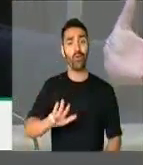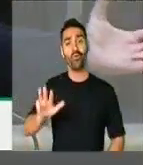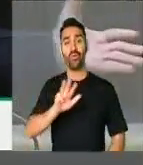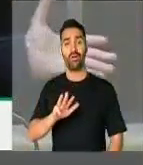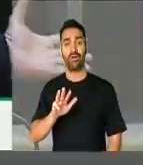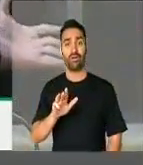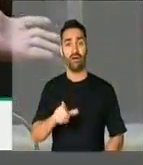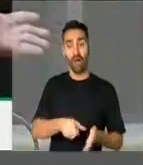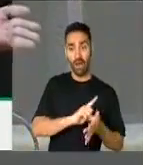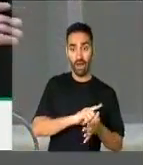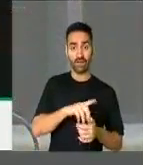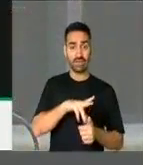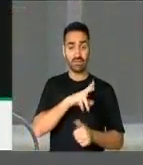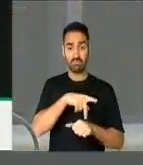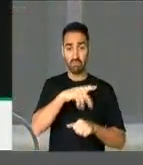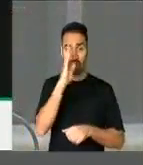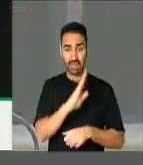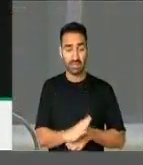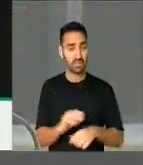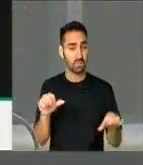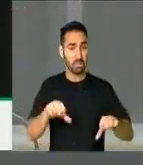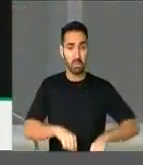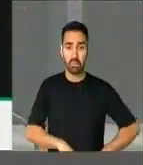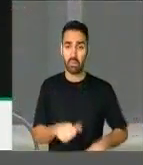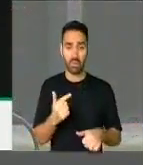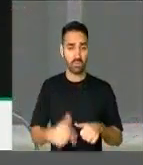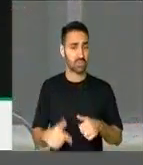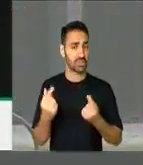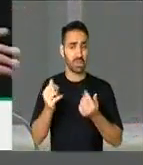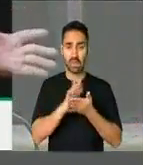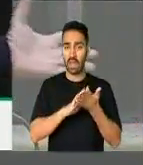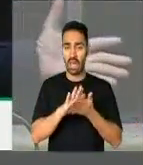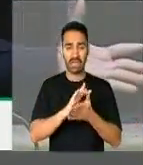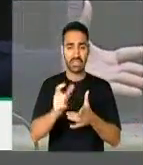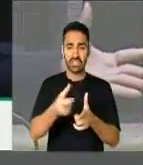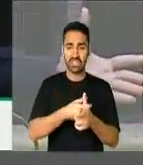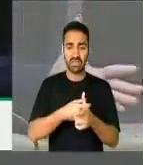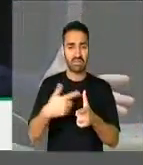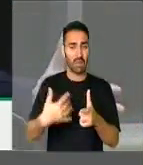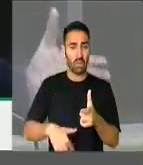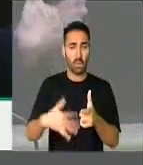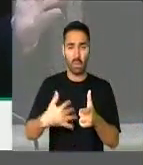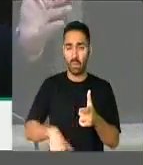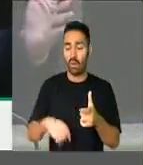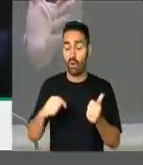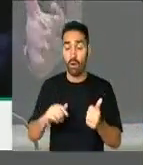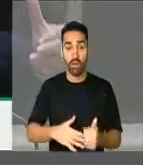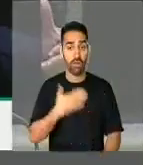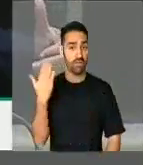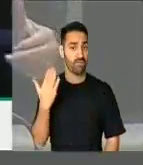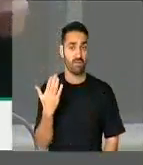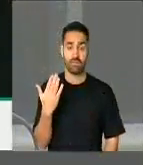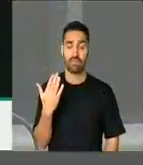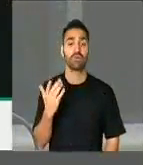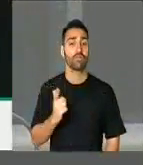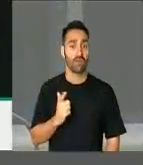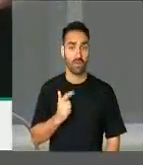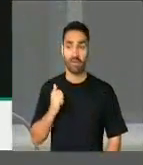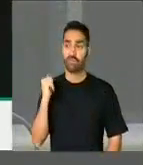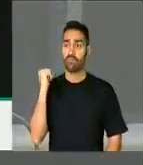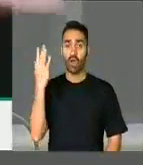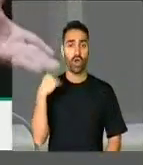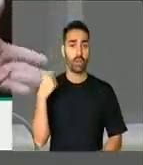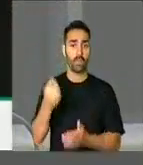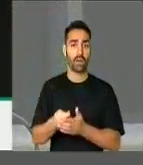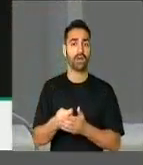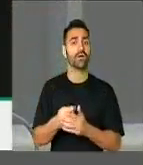pegou esse país na maior crise da sua história, à época, com uma dívida pública astronômica, com a dívida externa impagável.